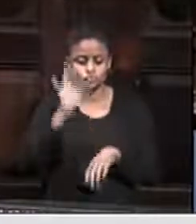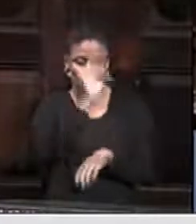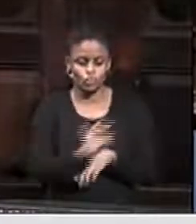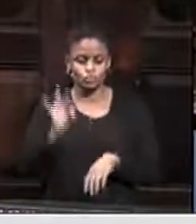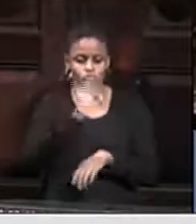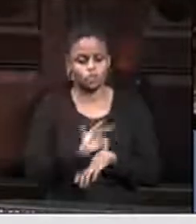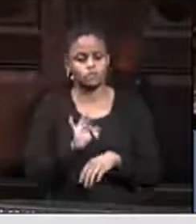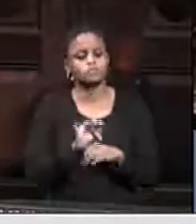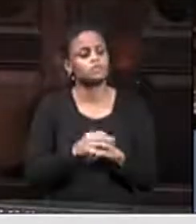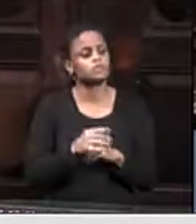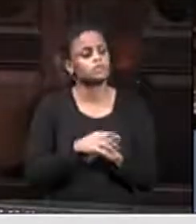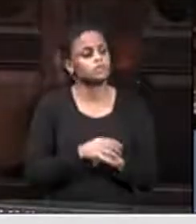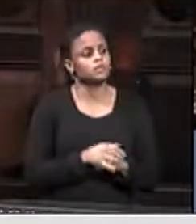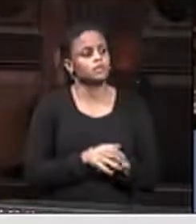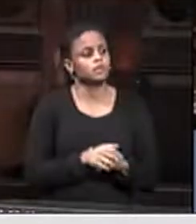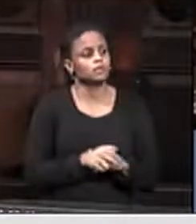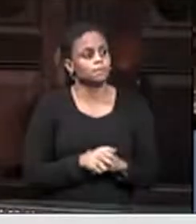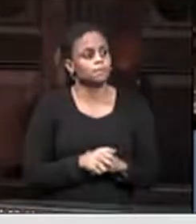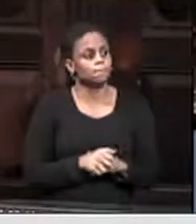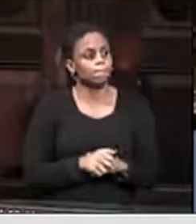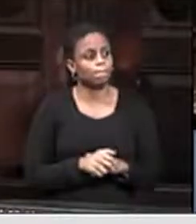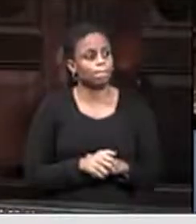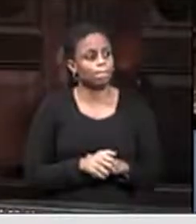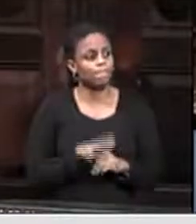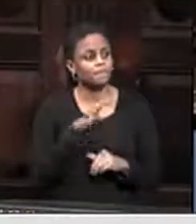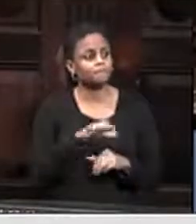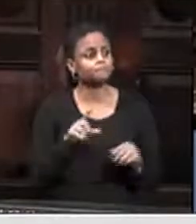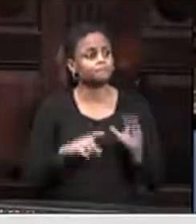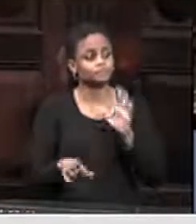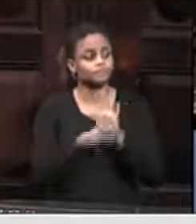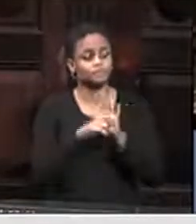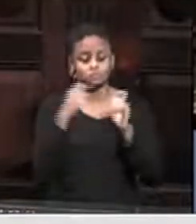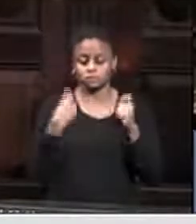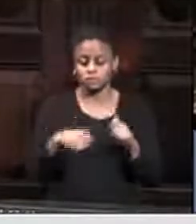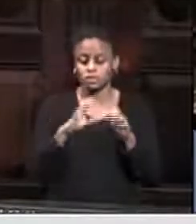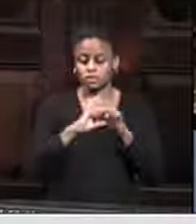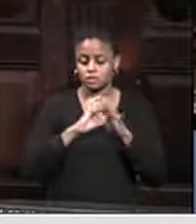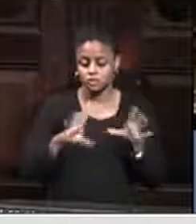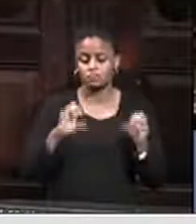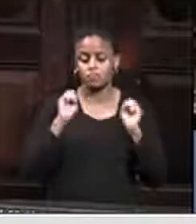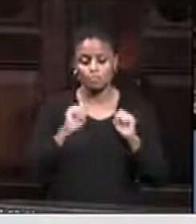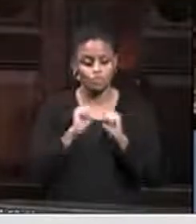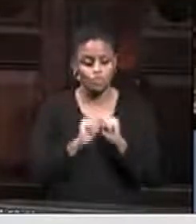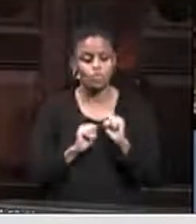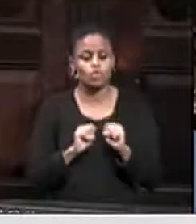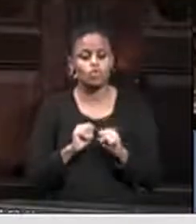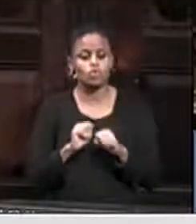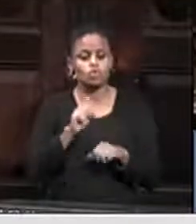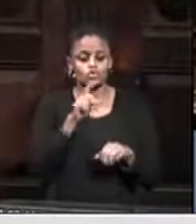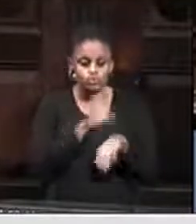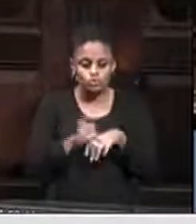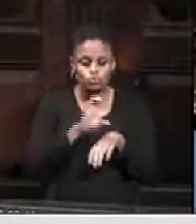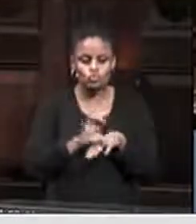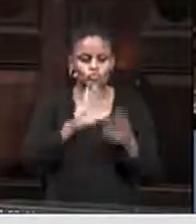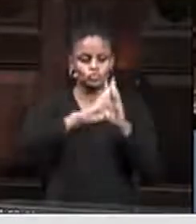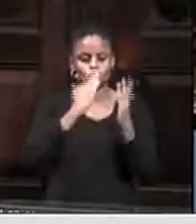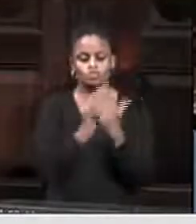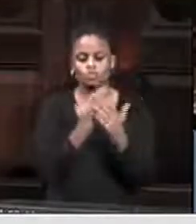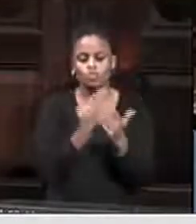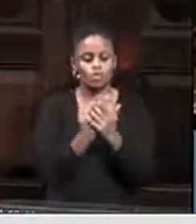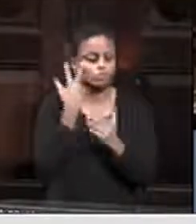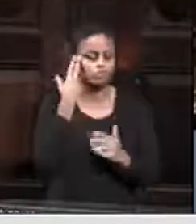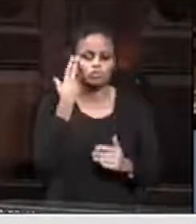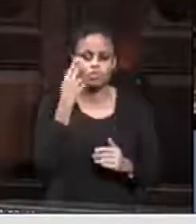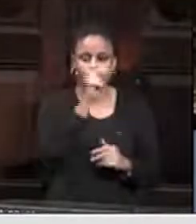brasileira ainda admite, a própria LDB, a formação de professores em nível médio na modalidade normal. Portanto,